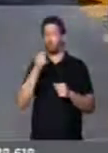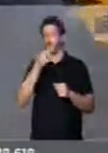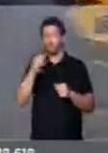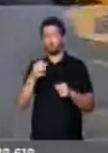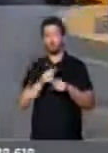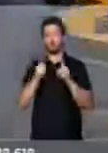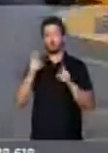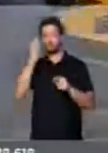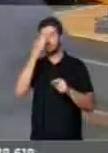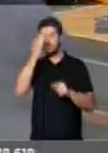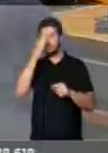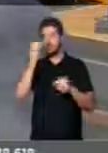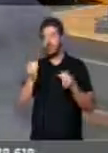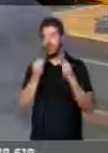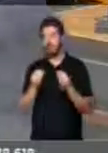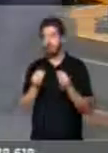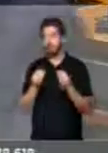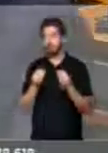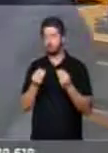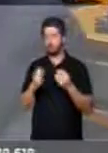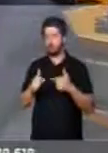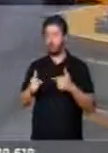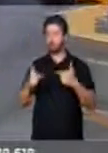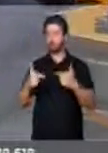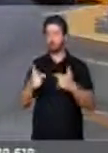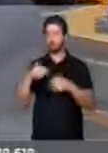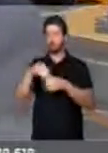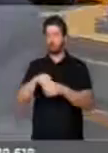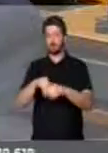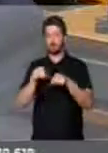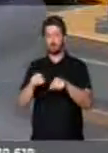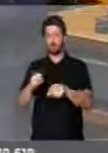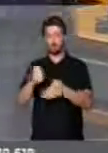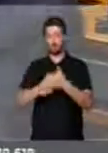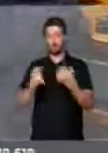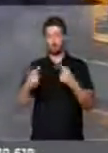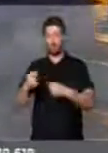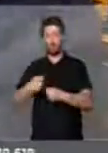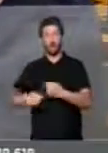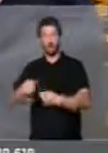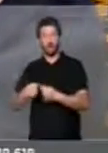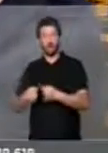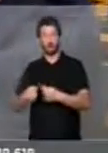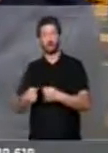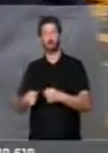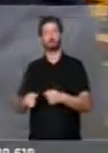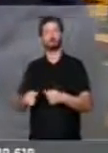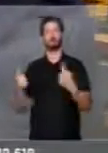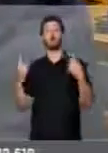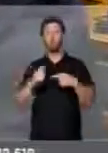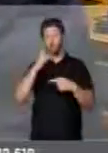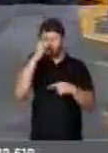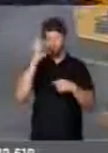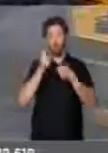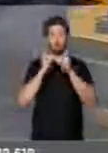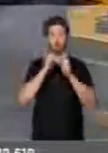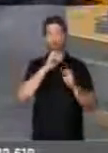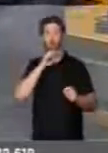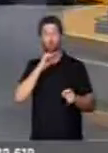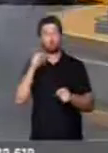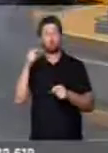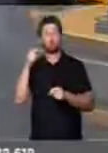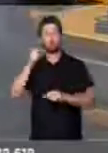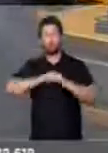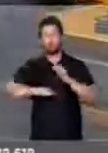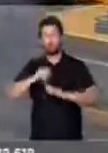também saber de como e aí atuar dentro desse processo de combate à corrupção, também dos maus gestores, que não têm o mínimo de